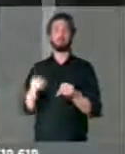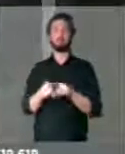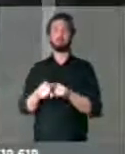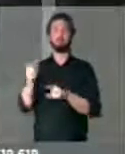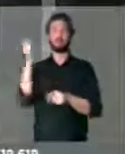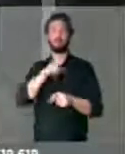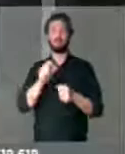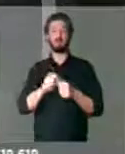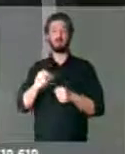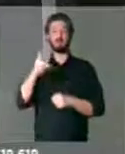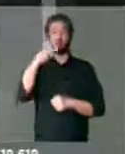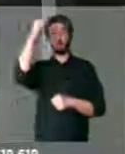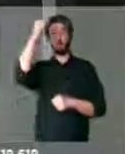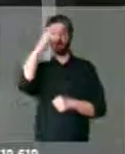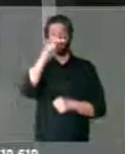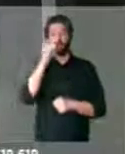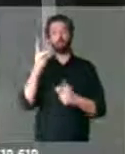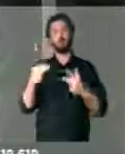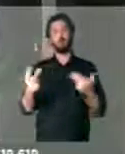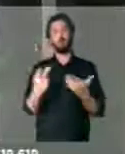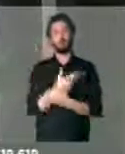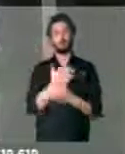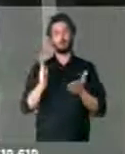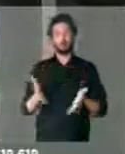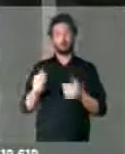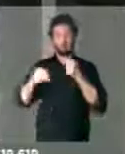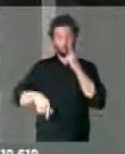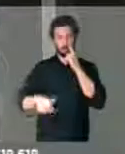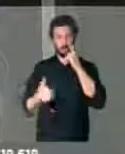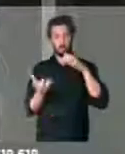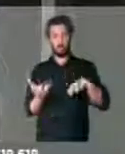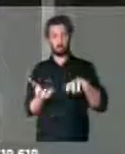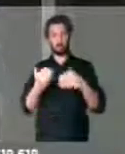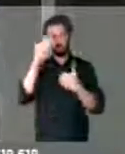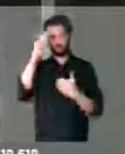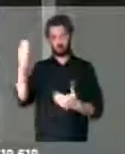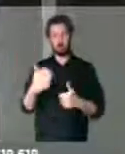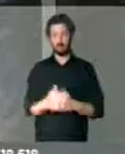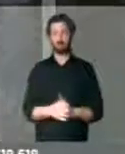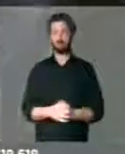colecionar grandes vitórias, como nós temos colecionado aqui no Parlamento Brasileiro. Muito obrigado a todos.